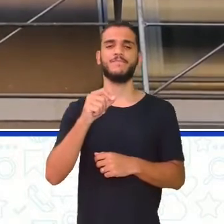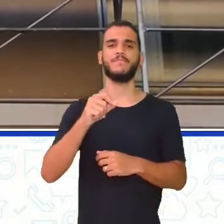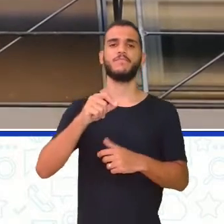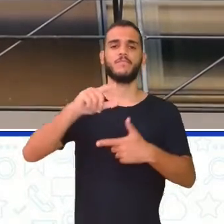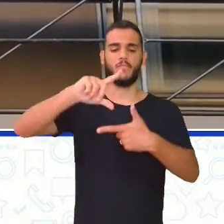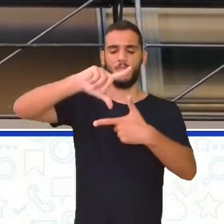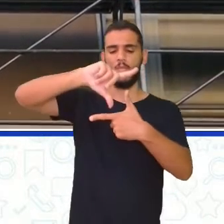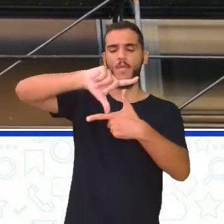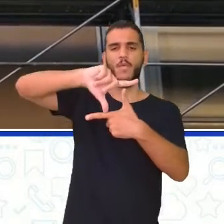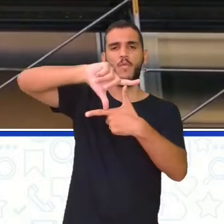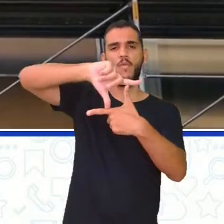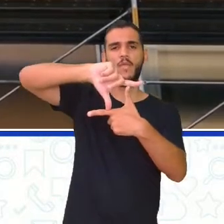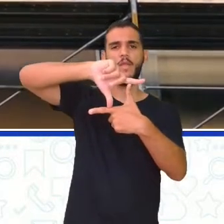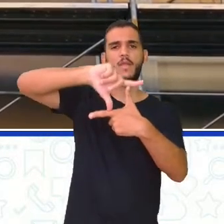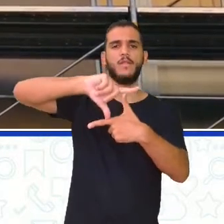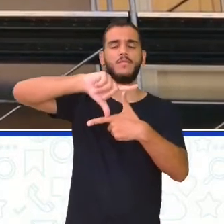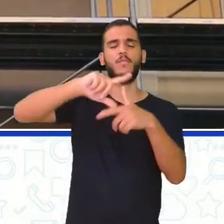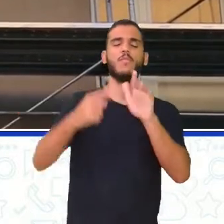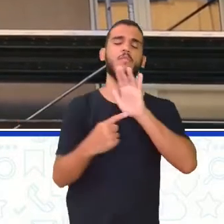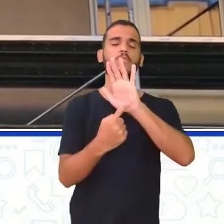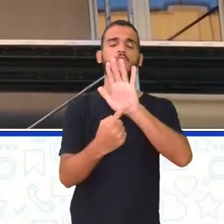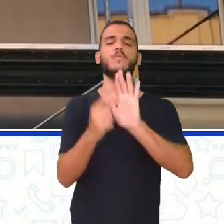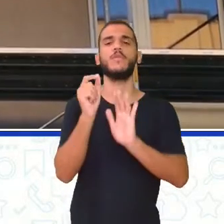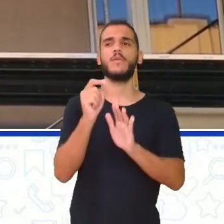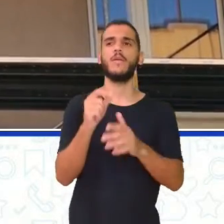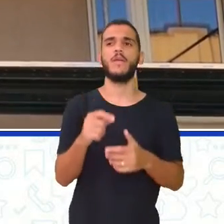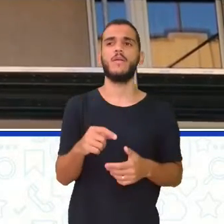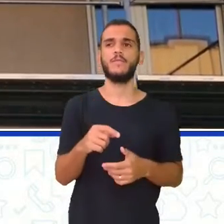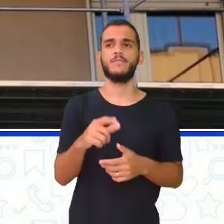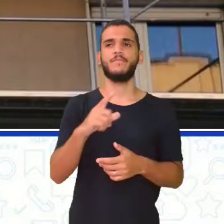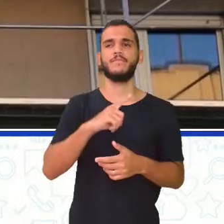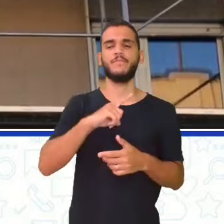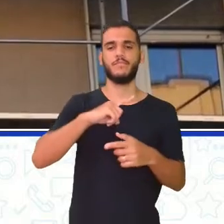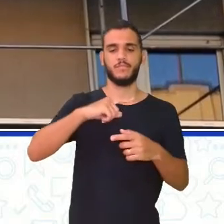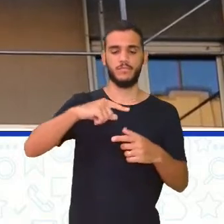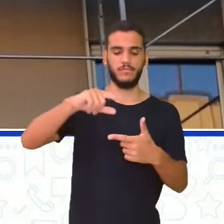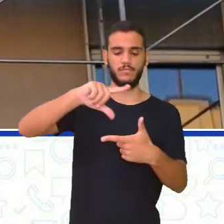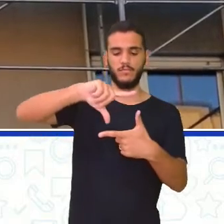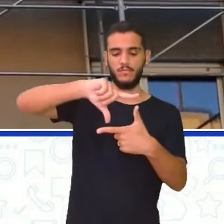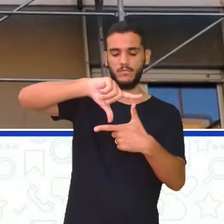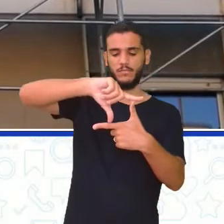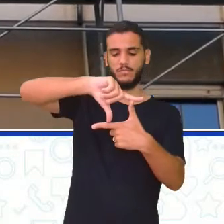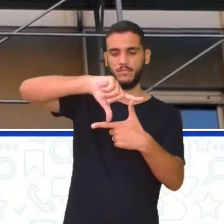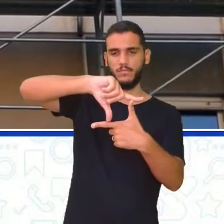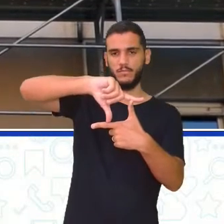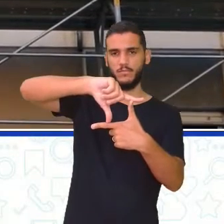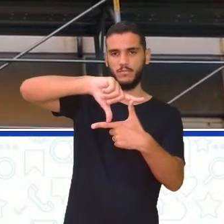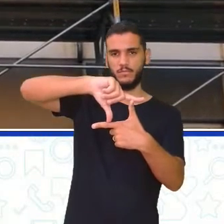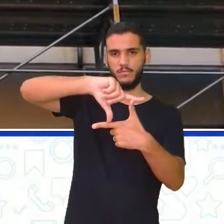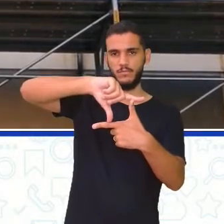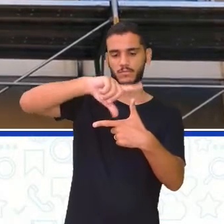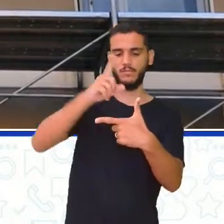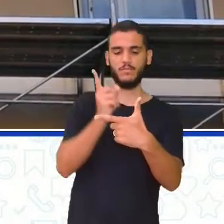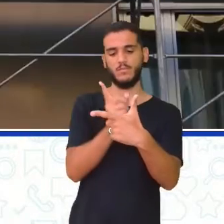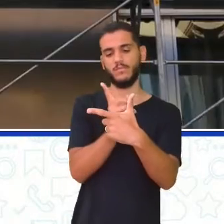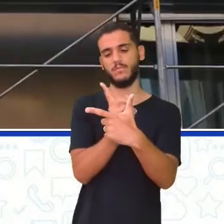que estão passando aí, numa barra na diagonal, formando um triângulo. Sabe por que